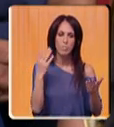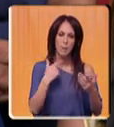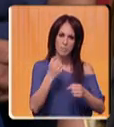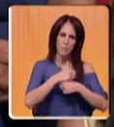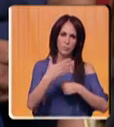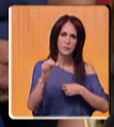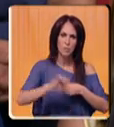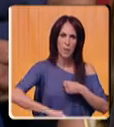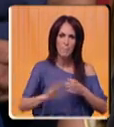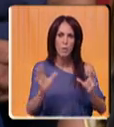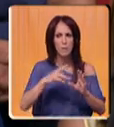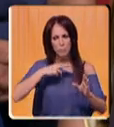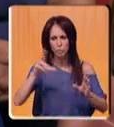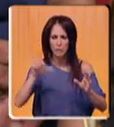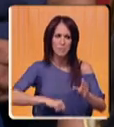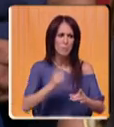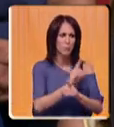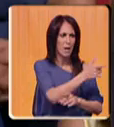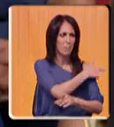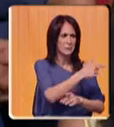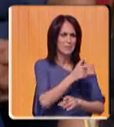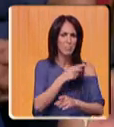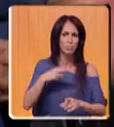carreira e, de facto, para o país também, não é? Logo